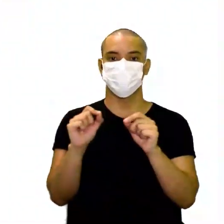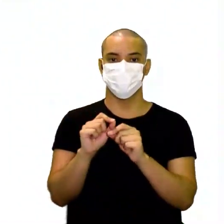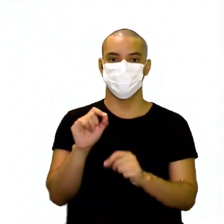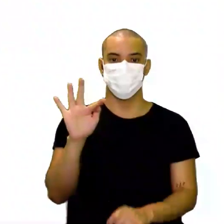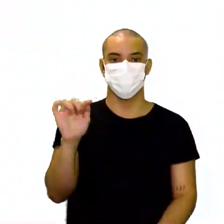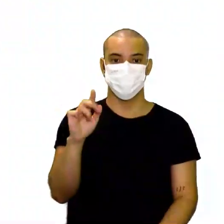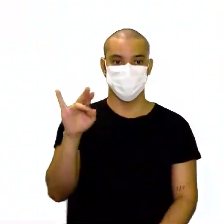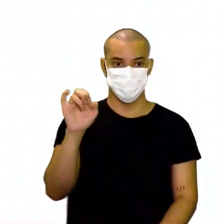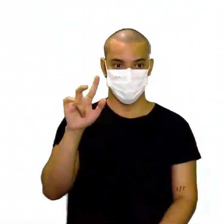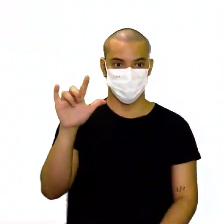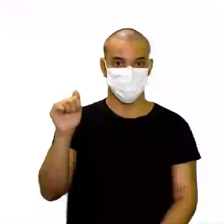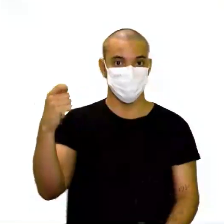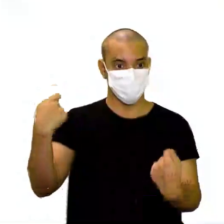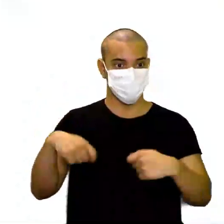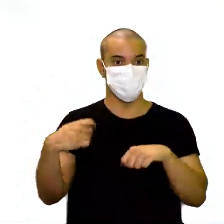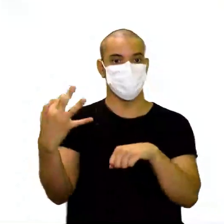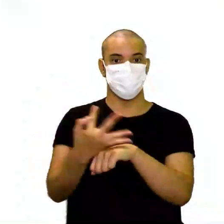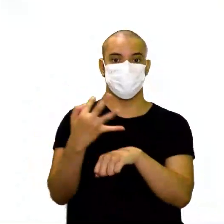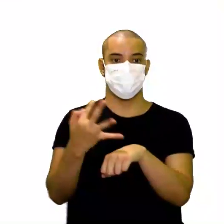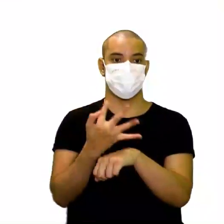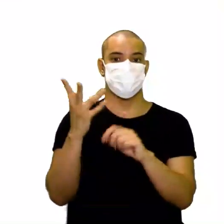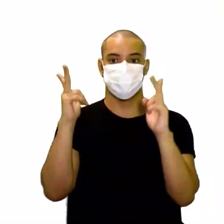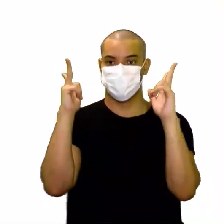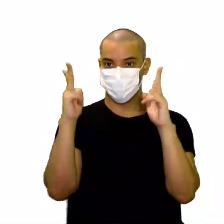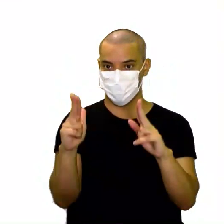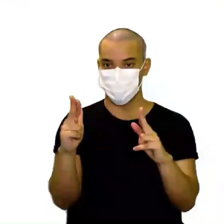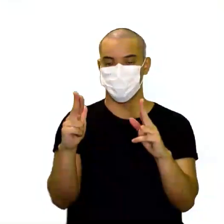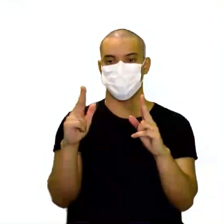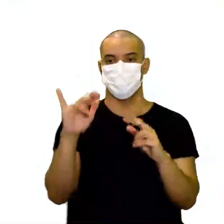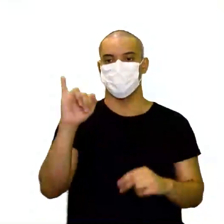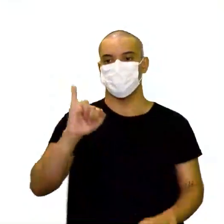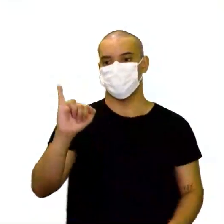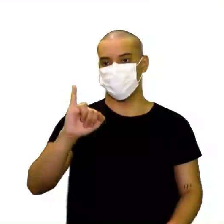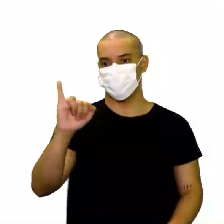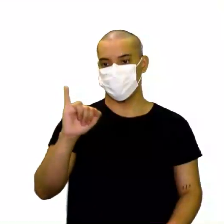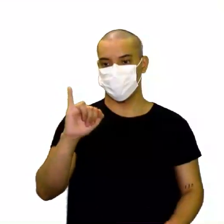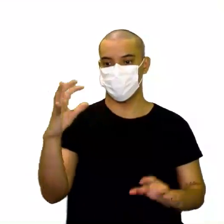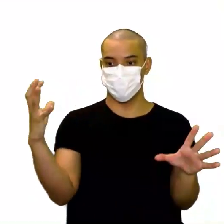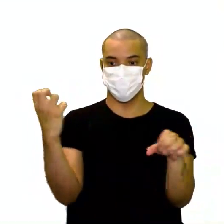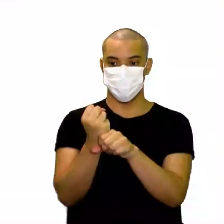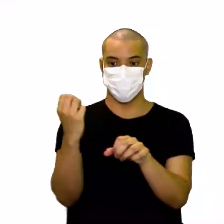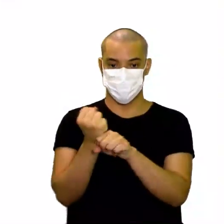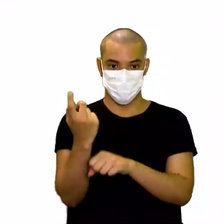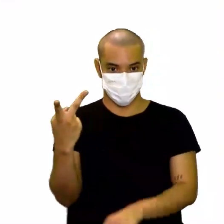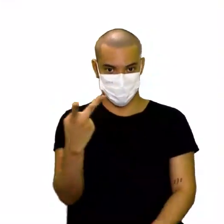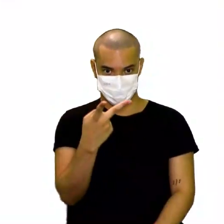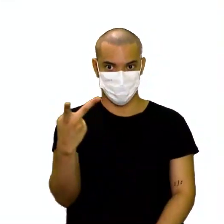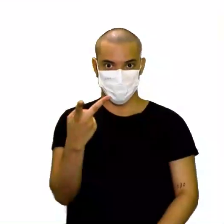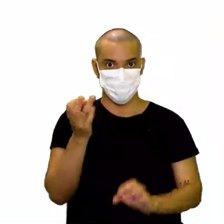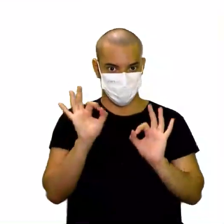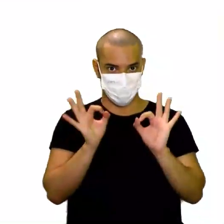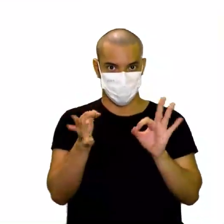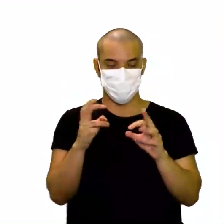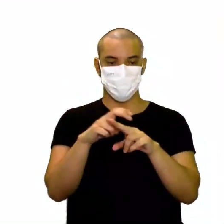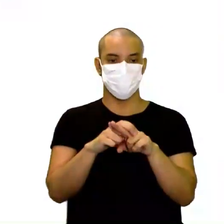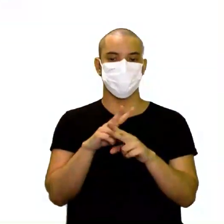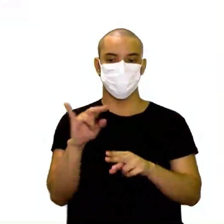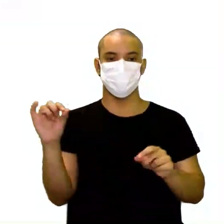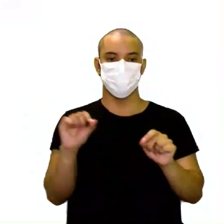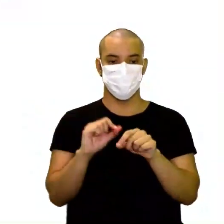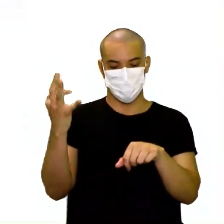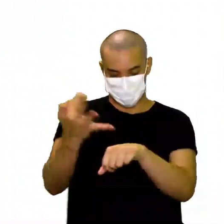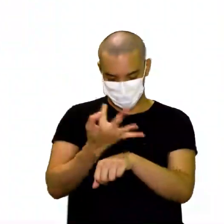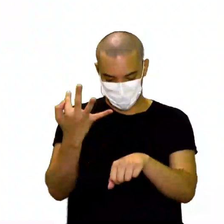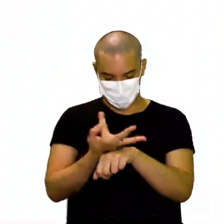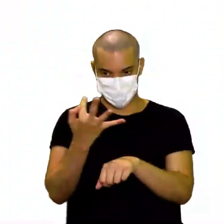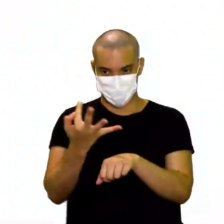ter que suportar a corrente que sai aqui, ó, que é a soma dessas duas correntes aqui, certo? Então, ele vai ter que